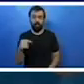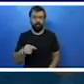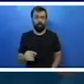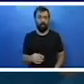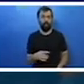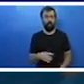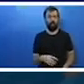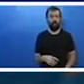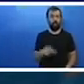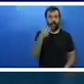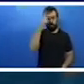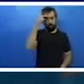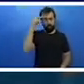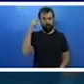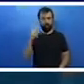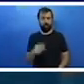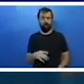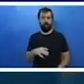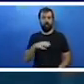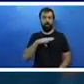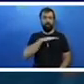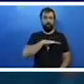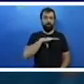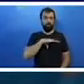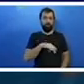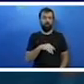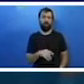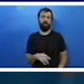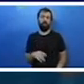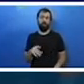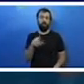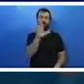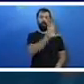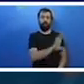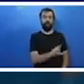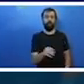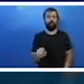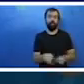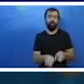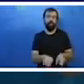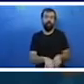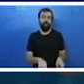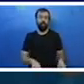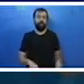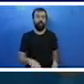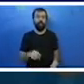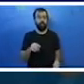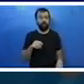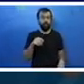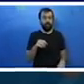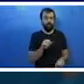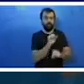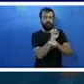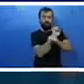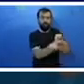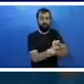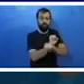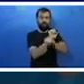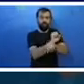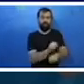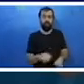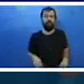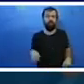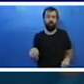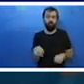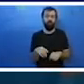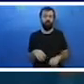os escravizados, né? Todo mundo vivia aqui. E a coroa portuguesa, para administrar tudo isso,